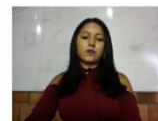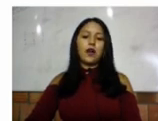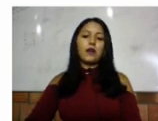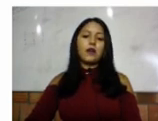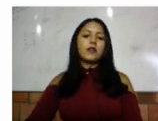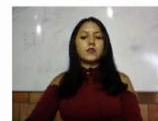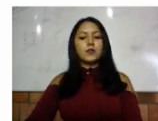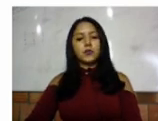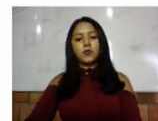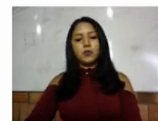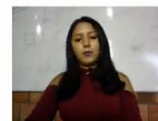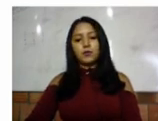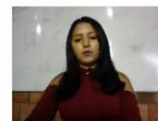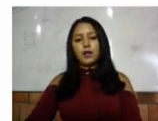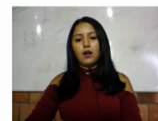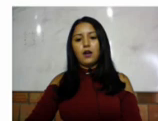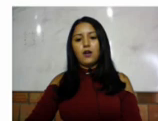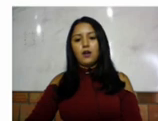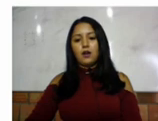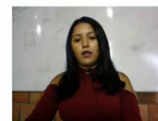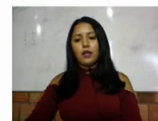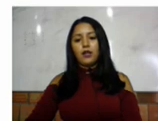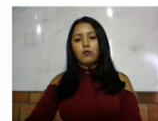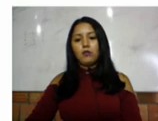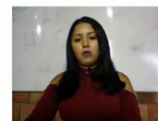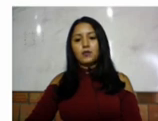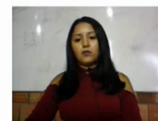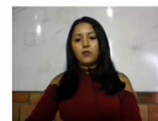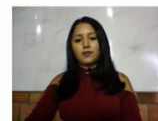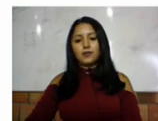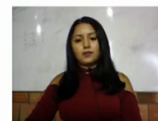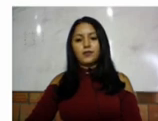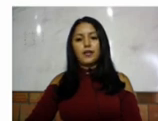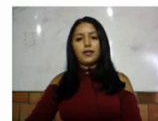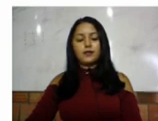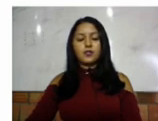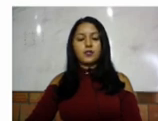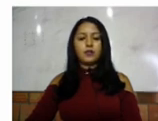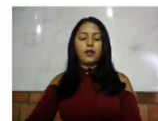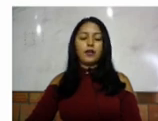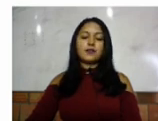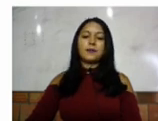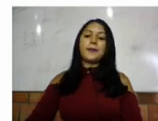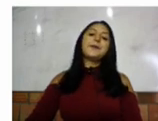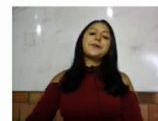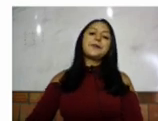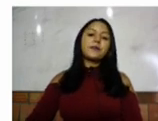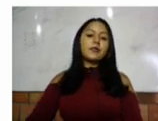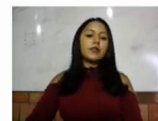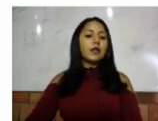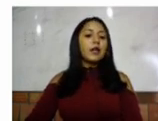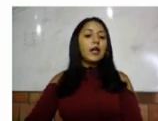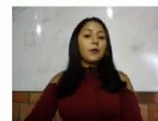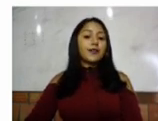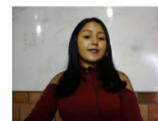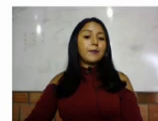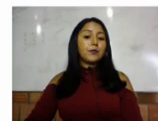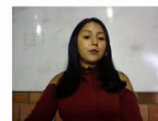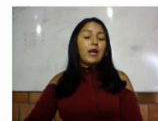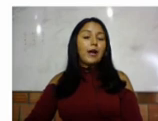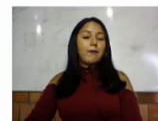aqui na hora de pronunciar você pode muito bem para anunciar como se fosse essas letras que estão aqui acima